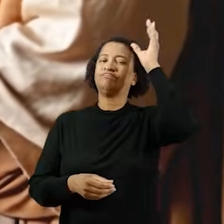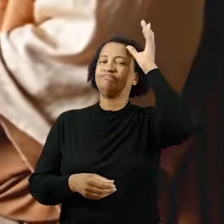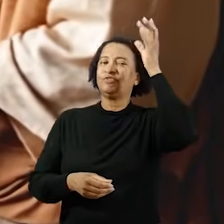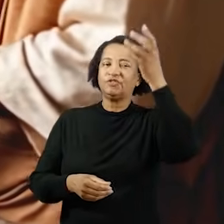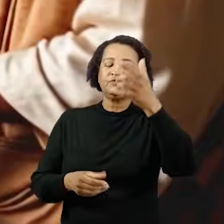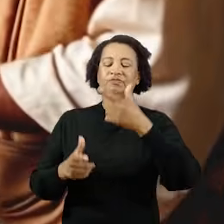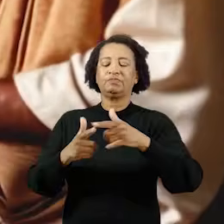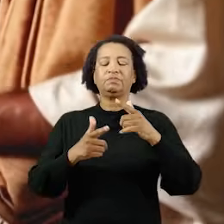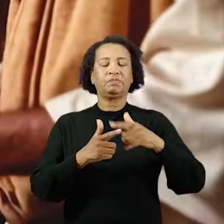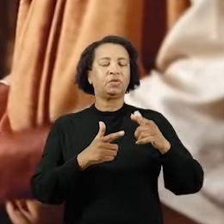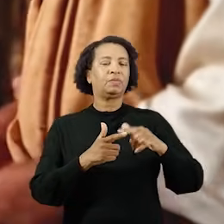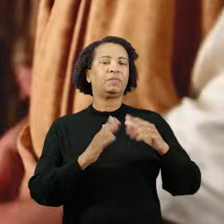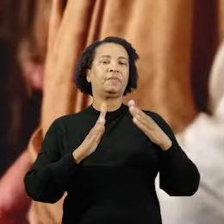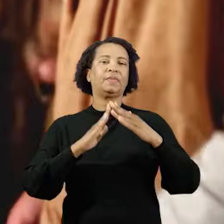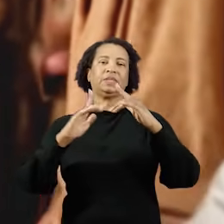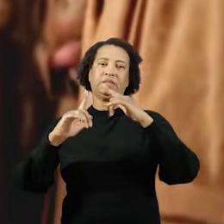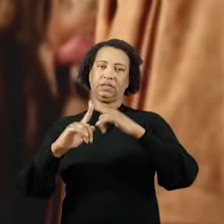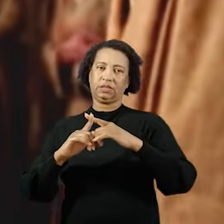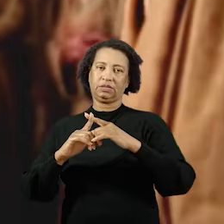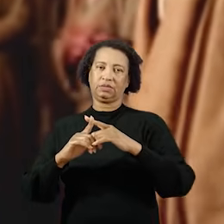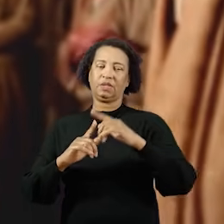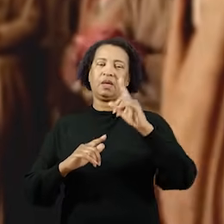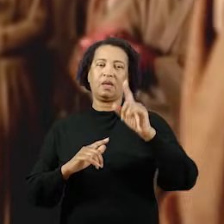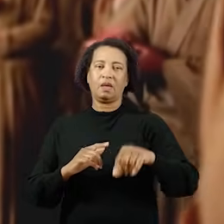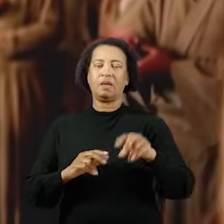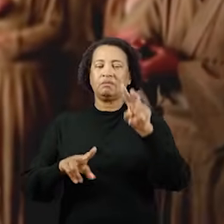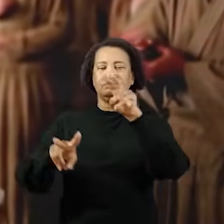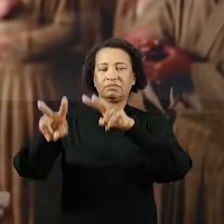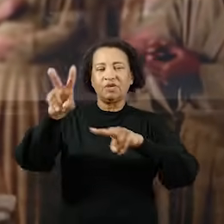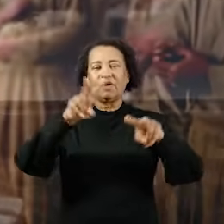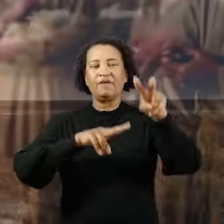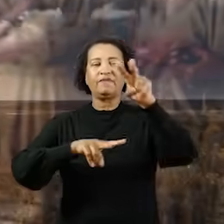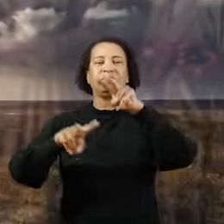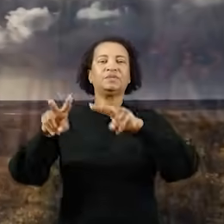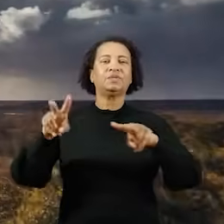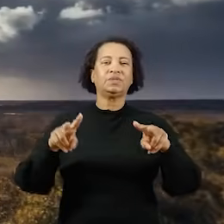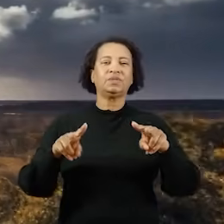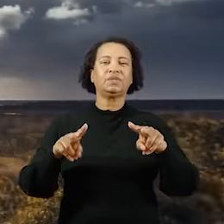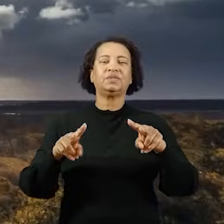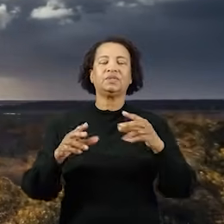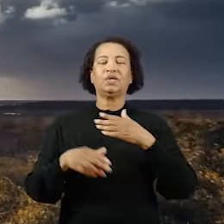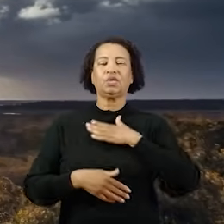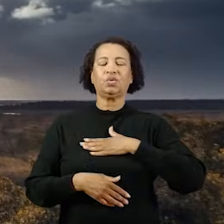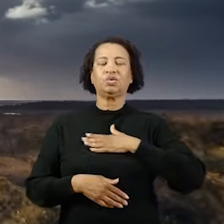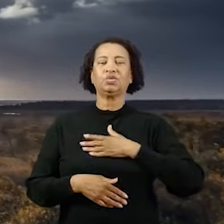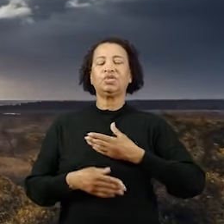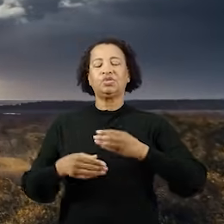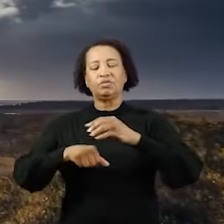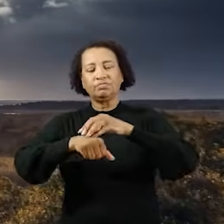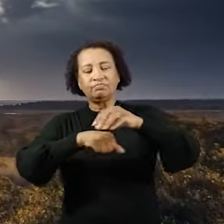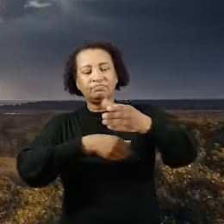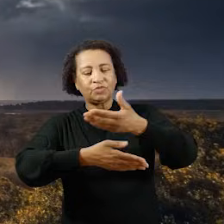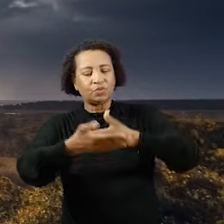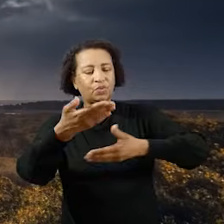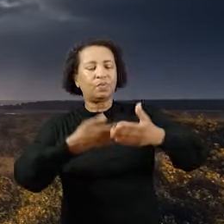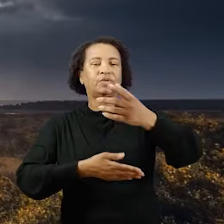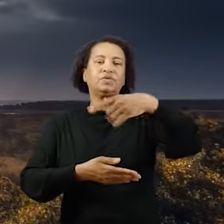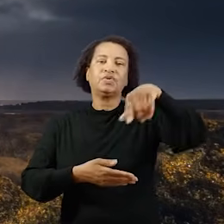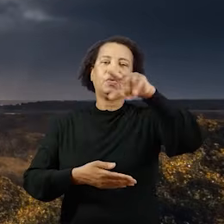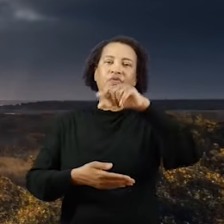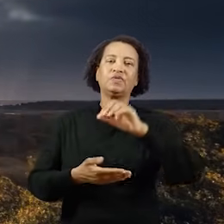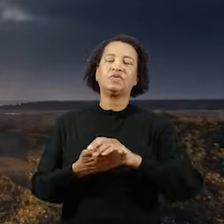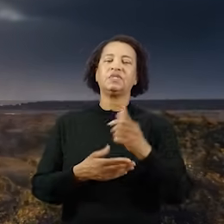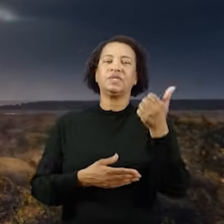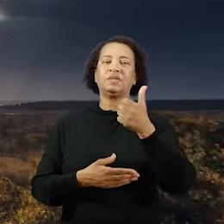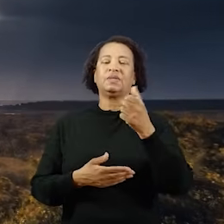problemas carnais da igreja. Esta é a visão panorâmica que eu gostaria de compartilhar com você